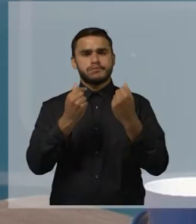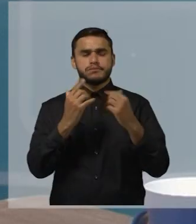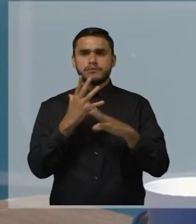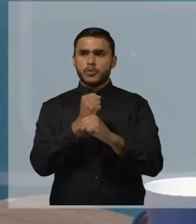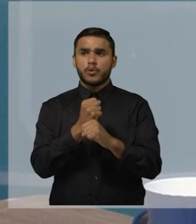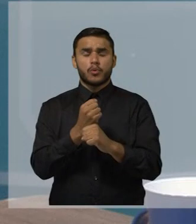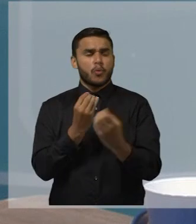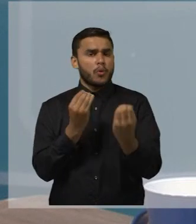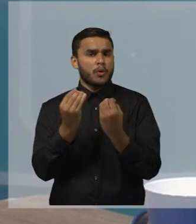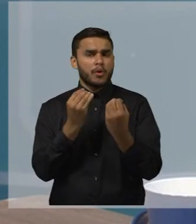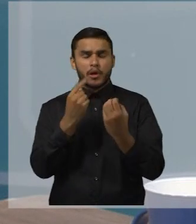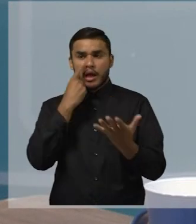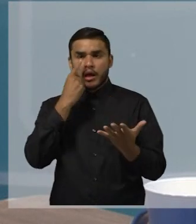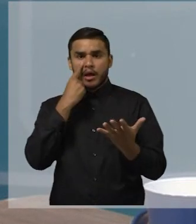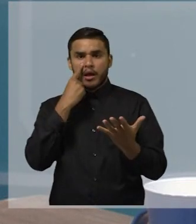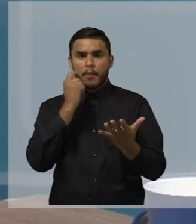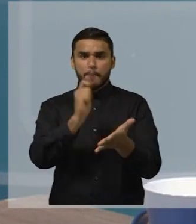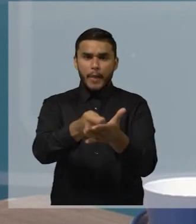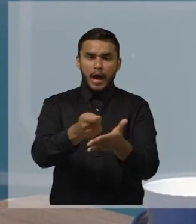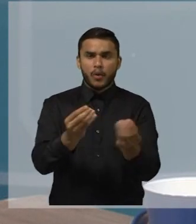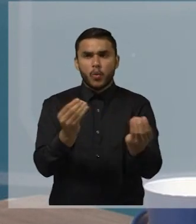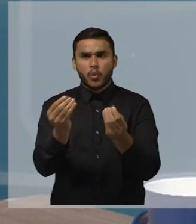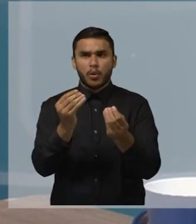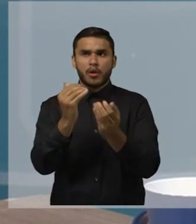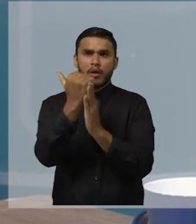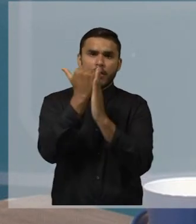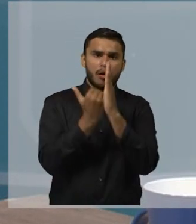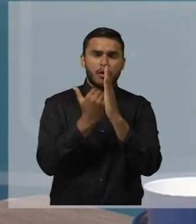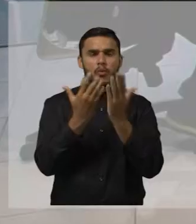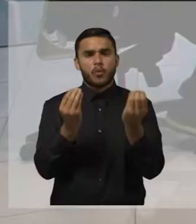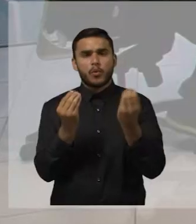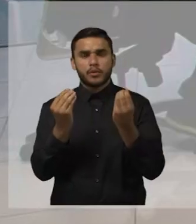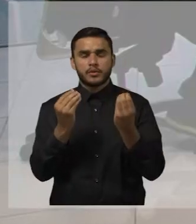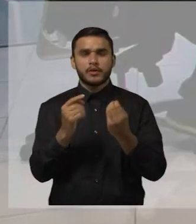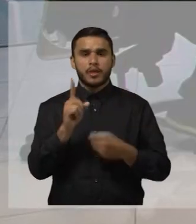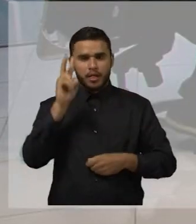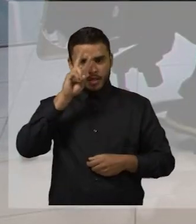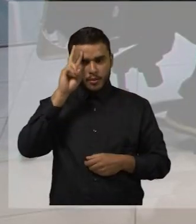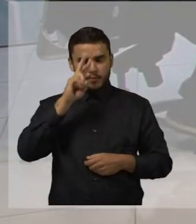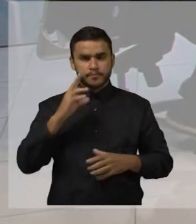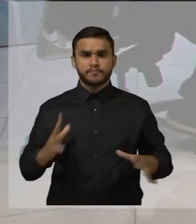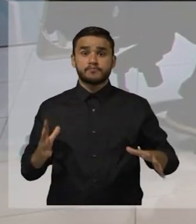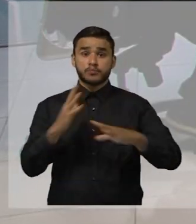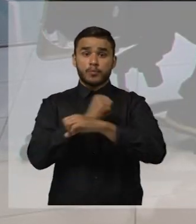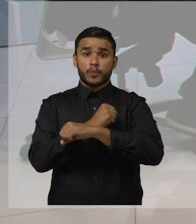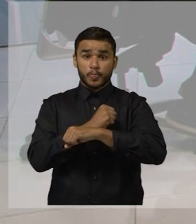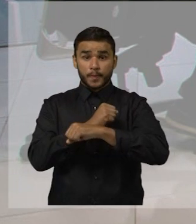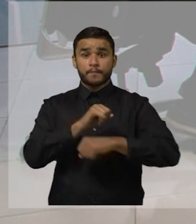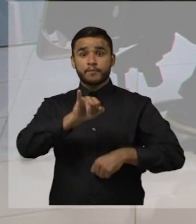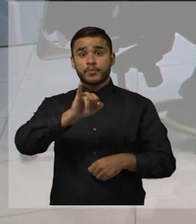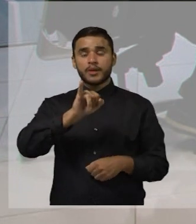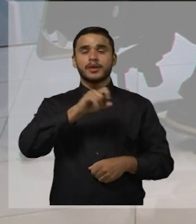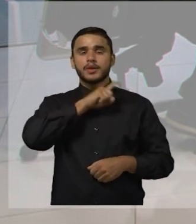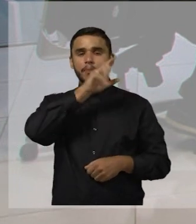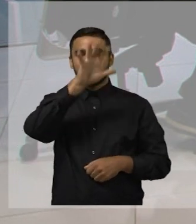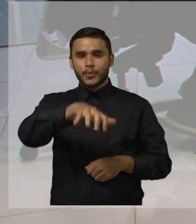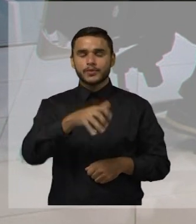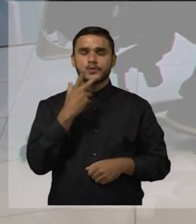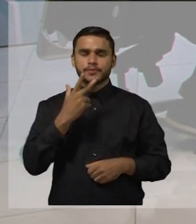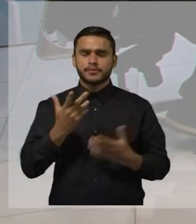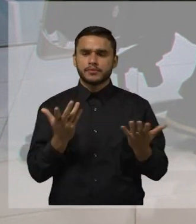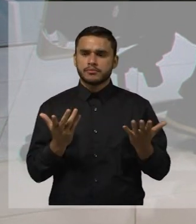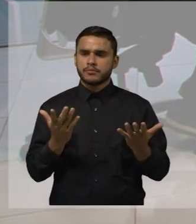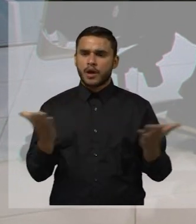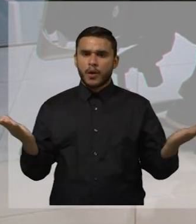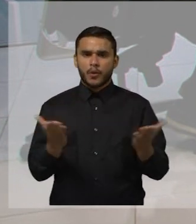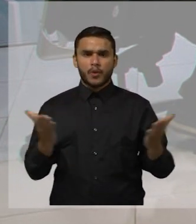discussão, porque se fala em muitas ideias. Uma delas, por exemplo, é dessa unificação dos impostos. Já se